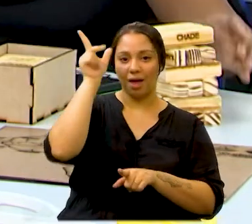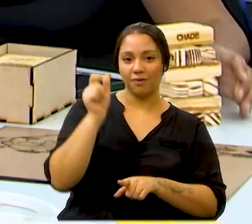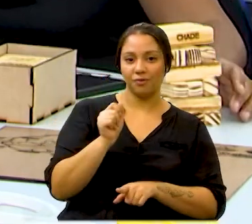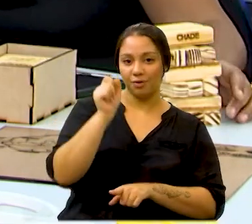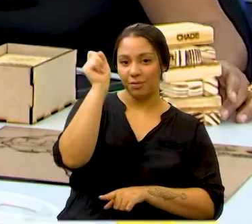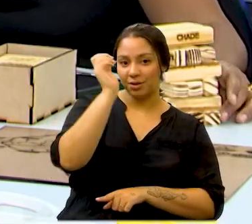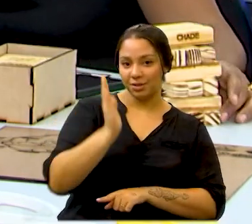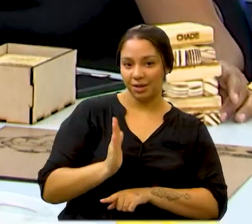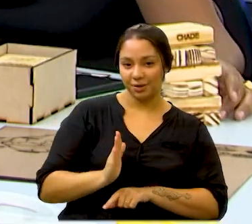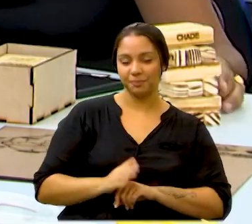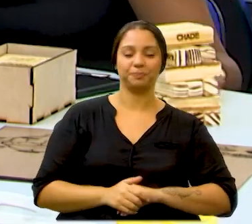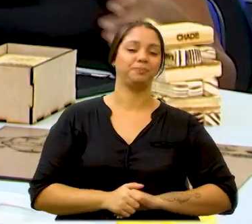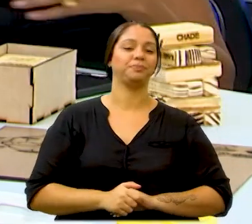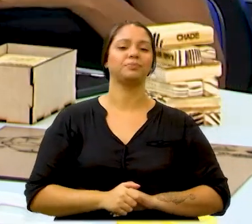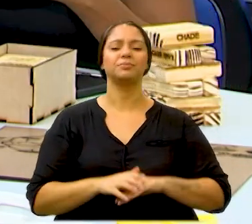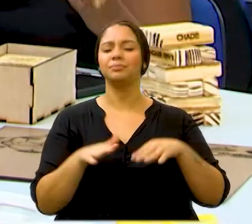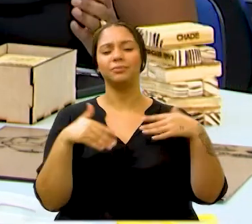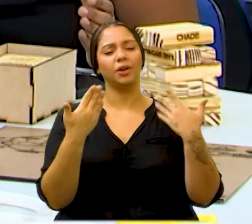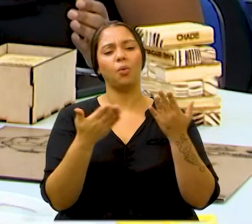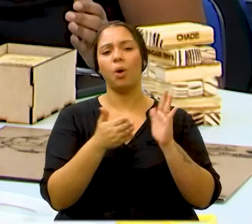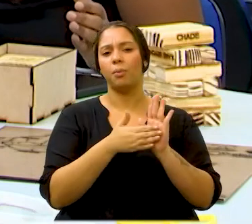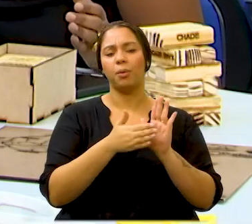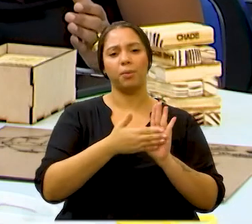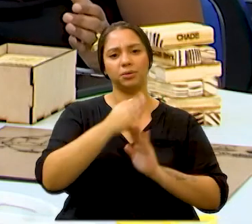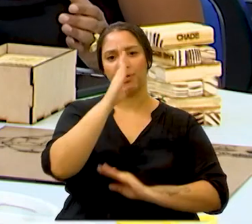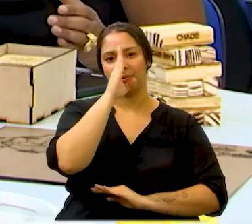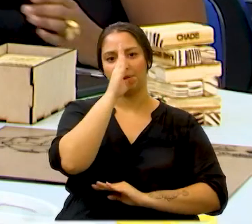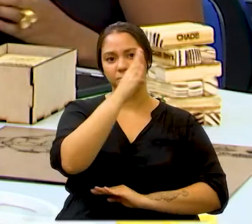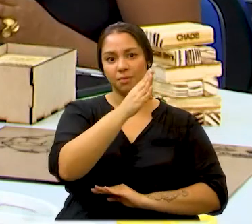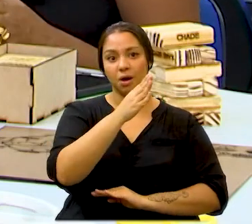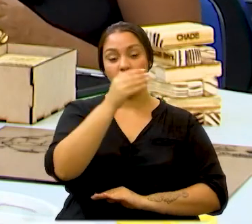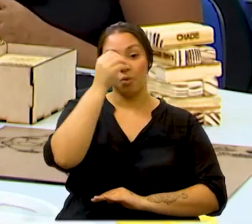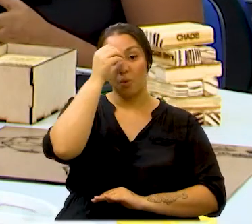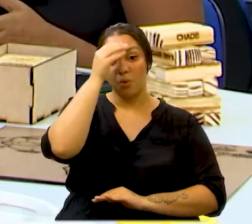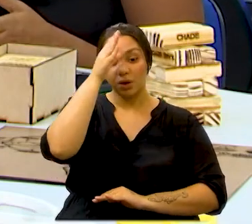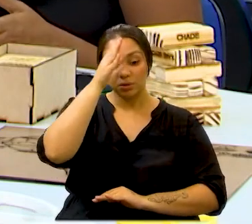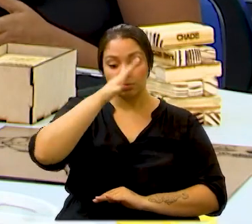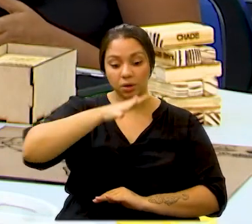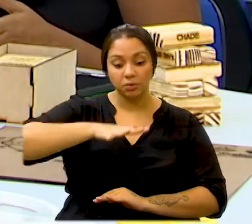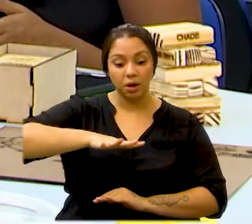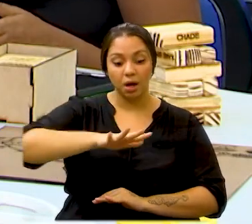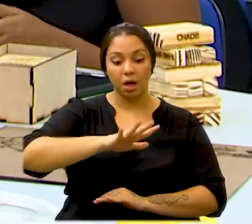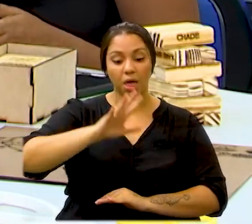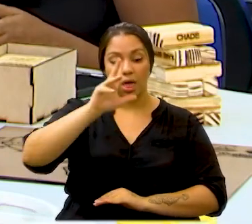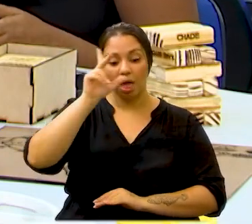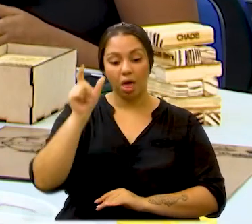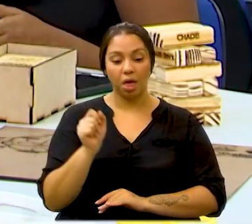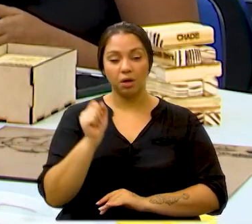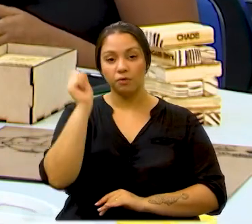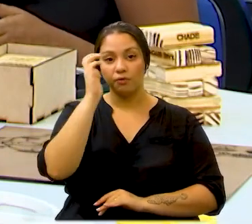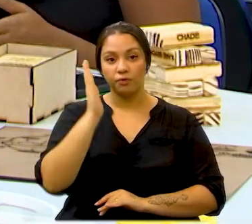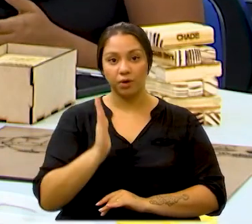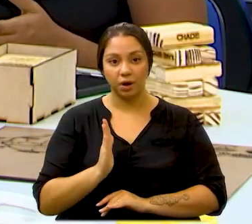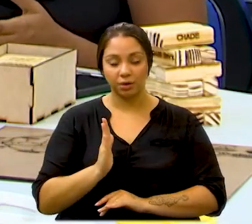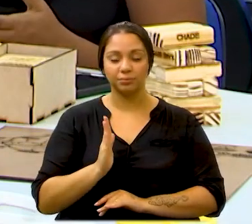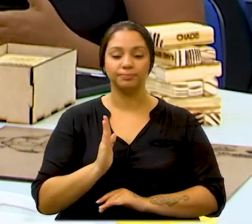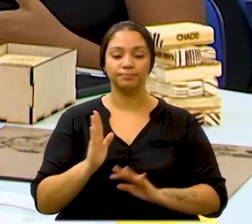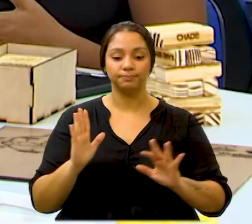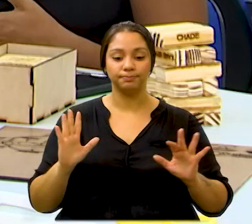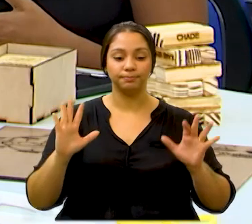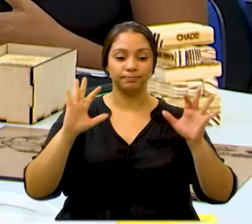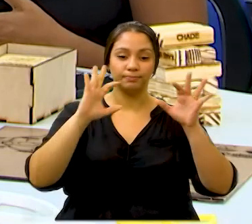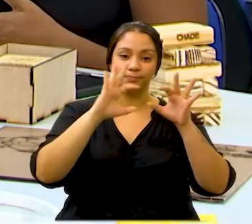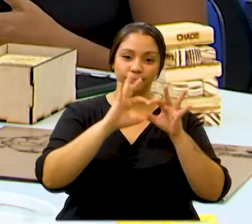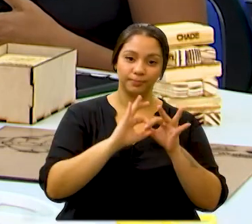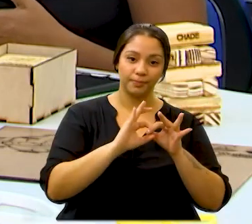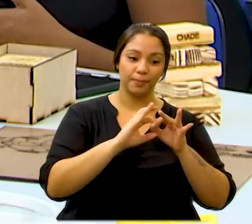A gente tem, qual que foi a proposta principal? Pegar o conhecimento em história e cultura africana e afro-brasileira,